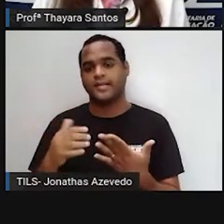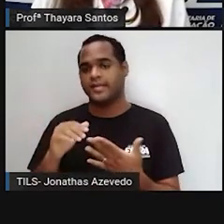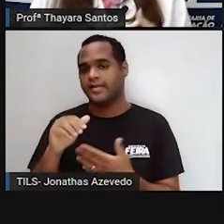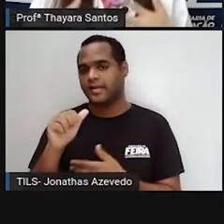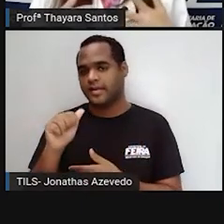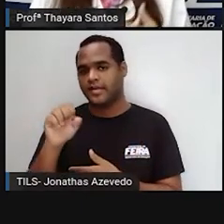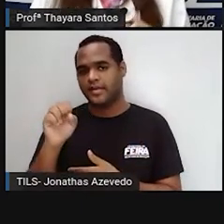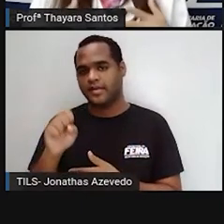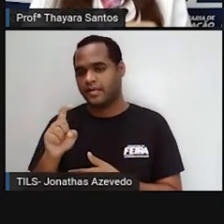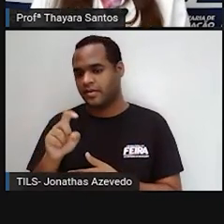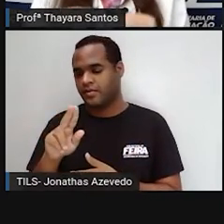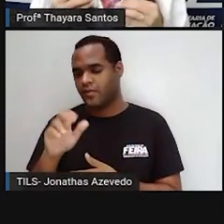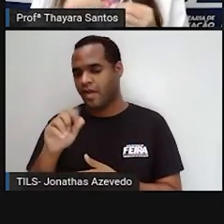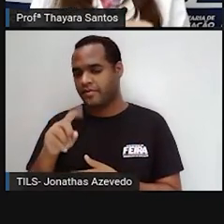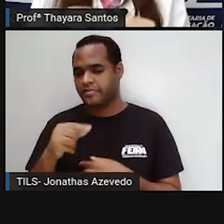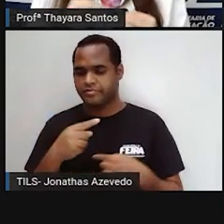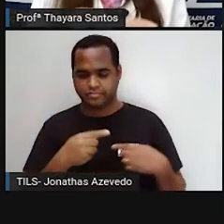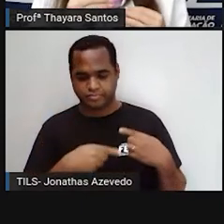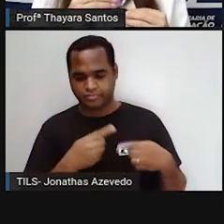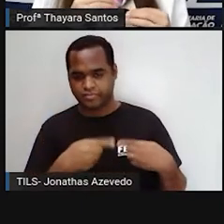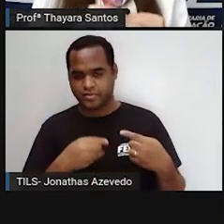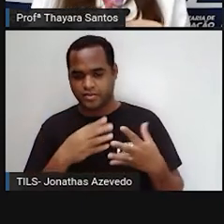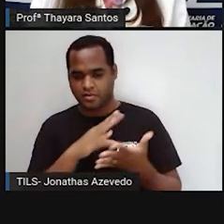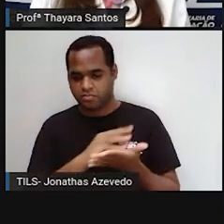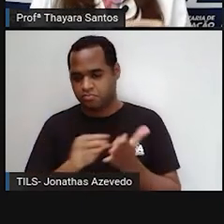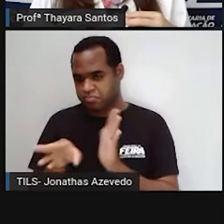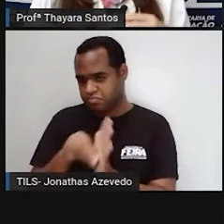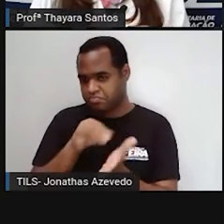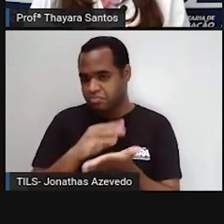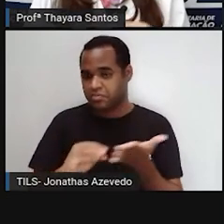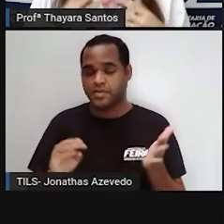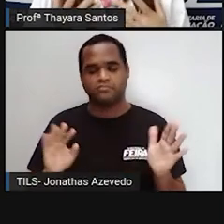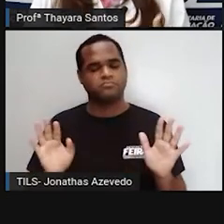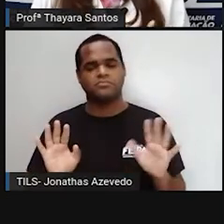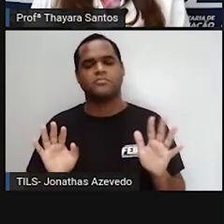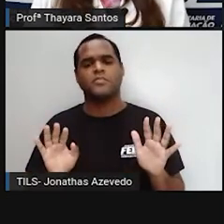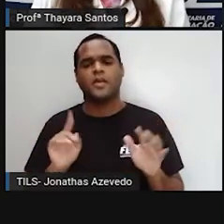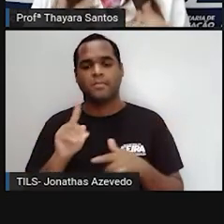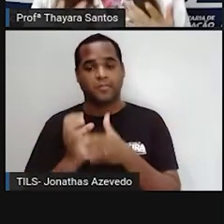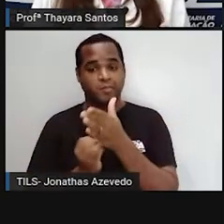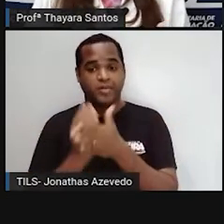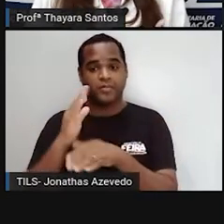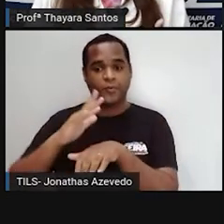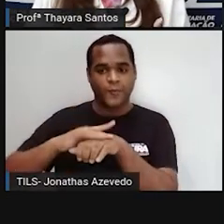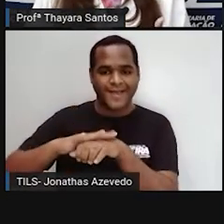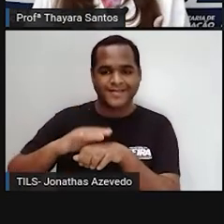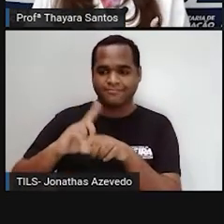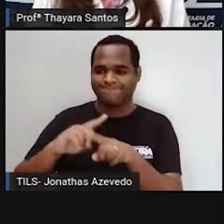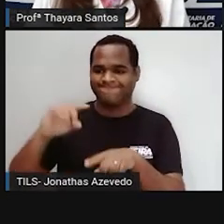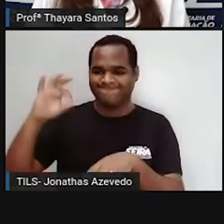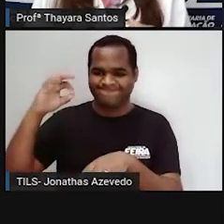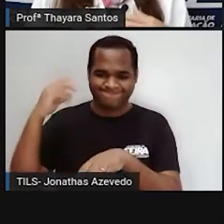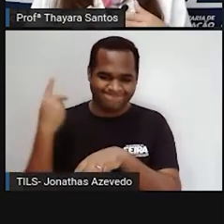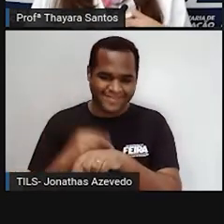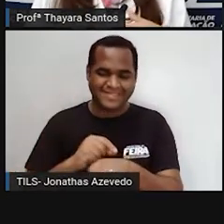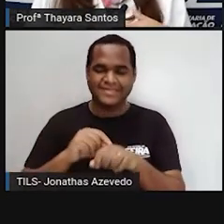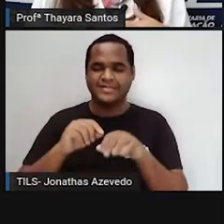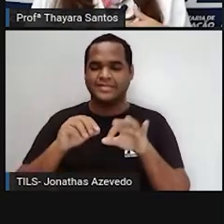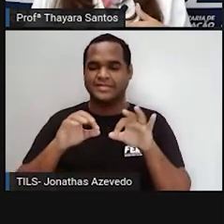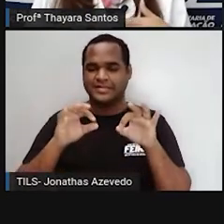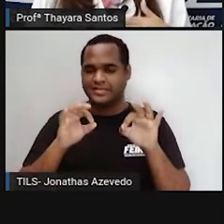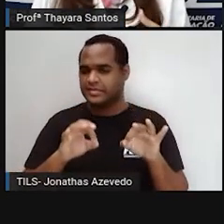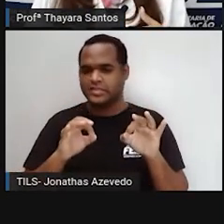assexuada. Gerou descendentes geneticamente iguais a ela. Se por acaso surgir uma doença, uma praga ali naquele ambiente,